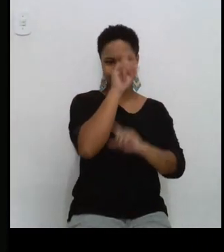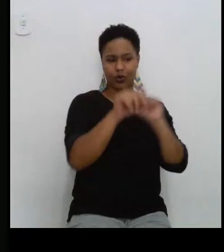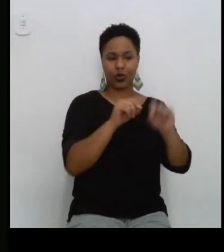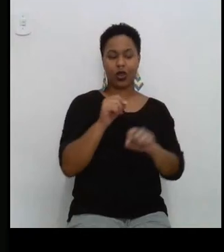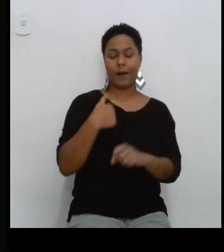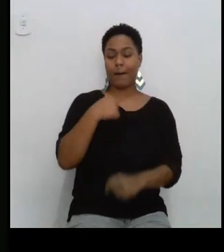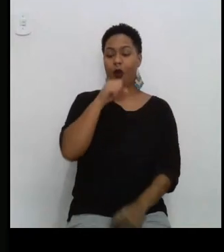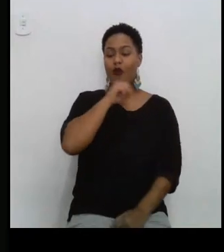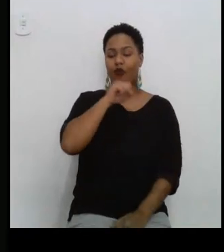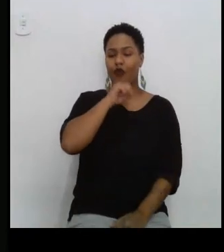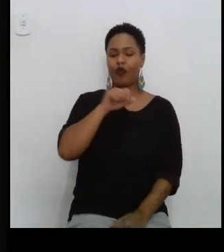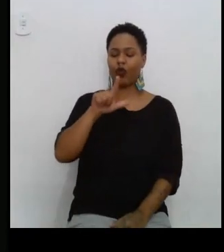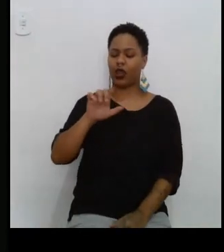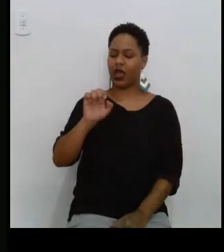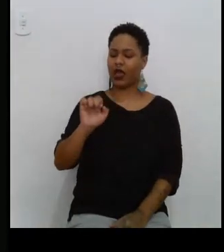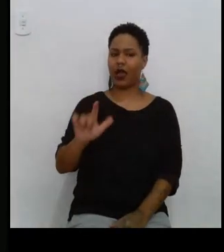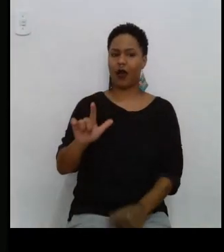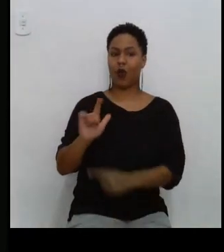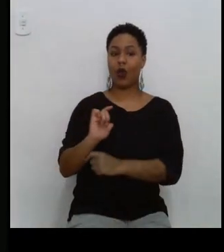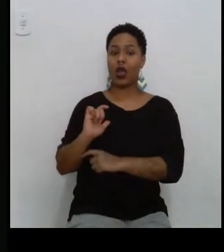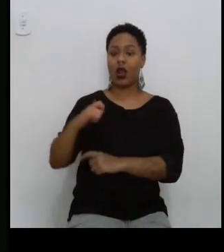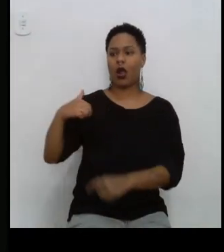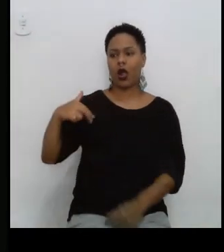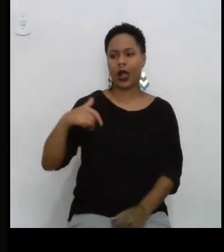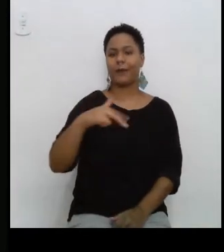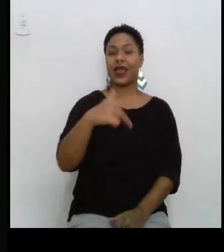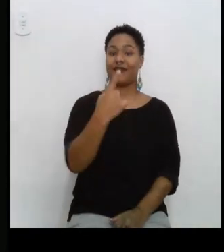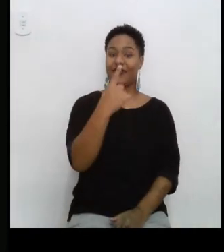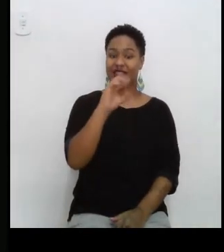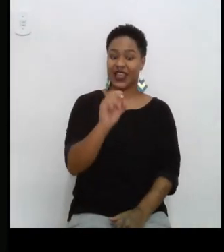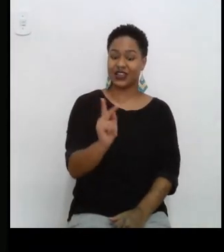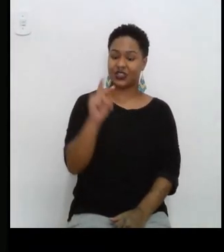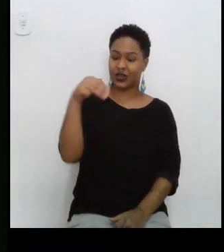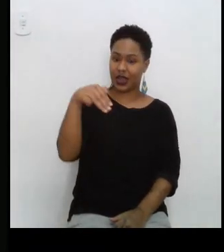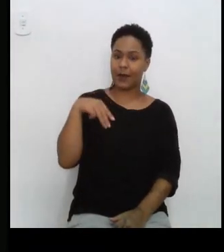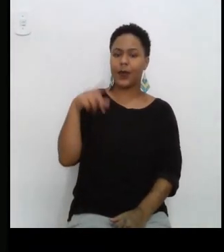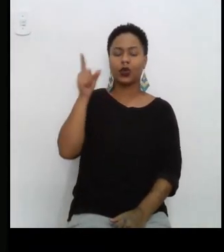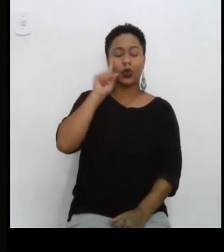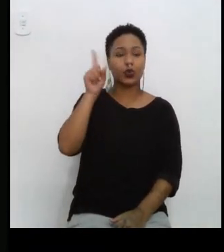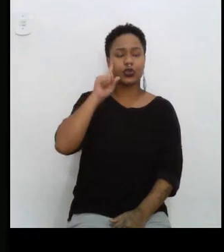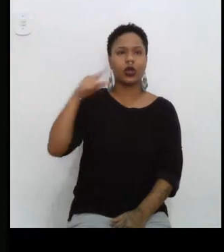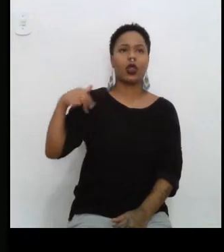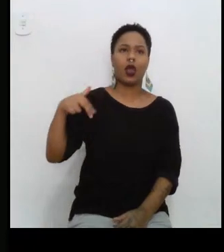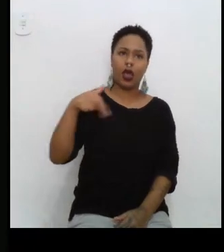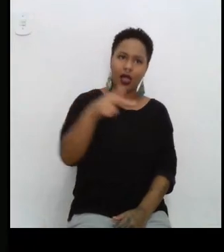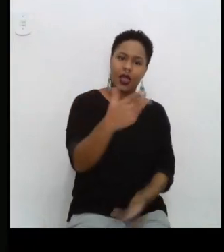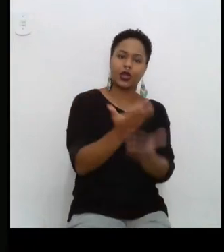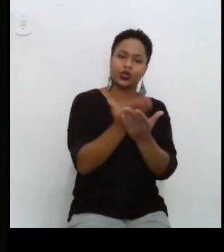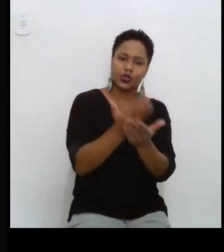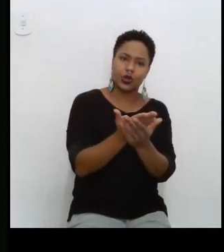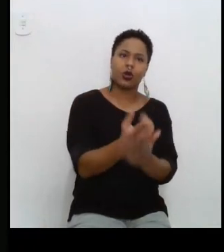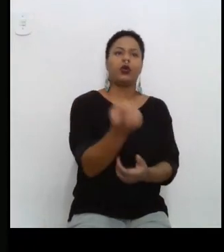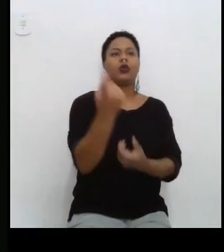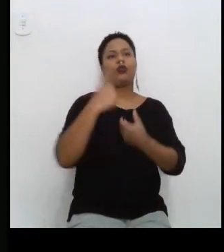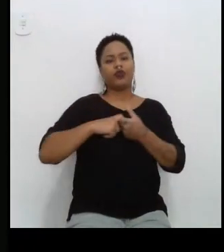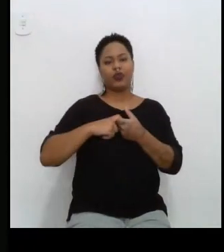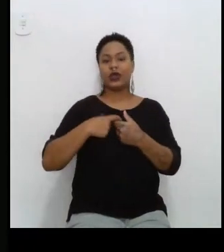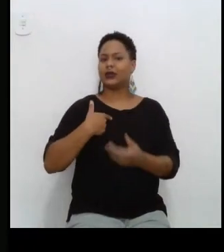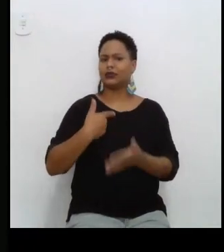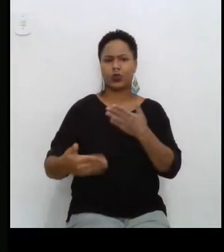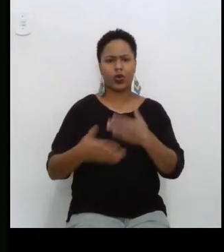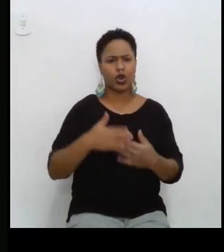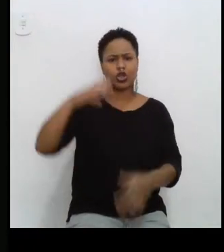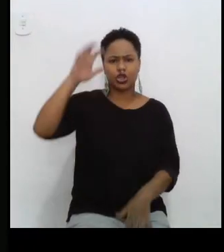Leal Andava 10km todo dia para ir para escola para estudar é que faça chuva ou faça